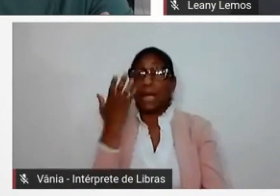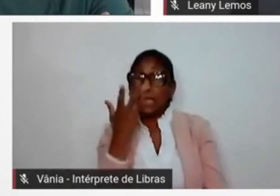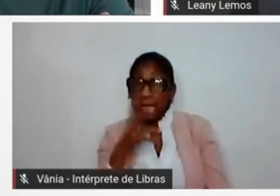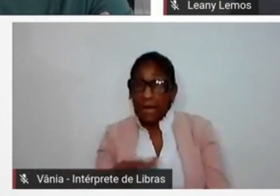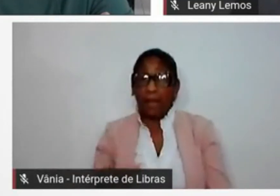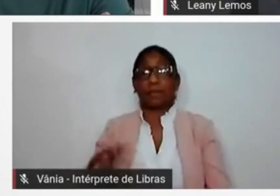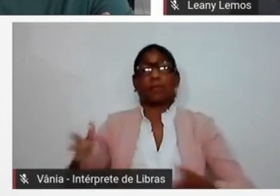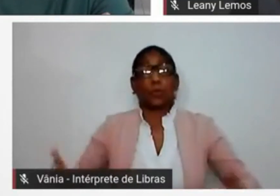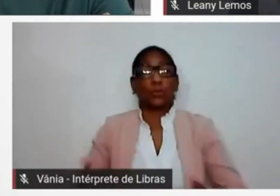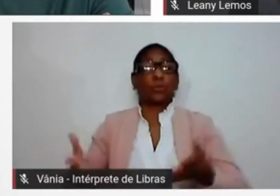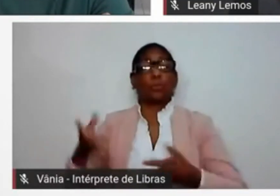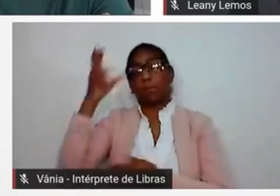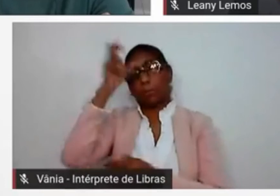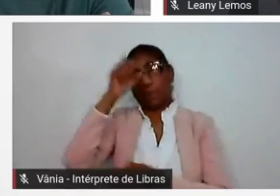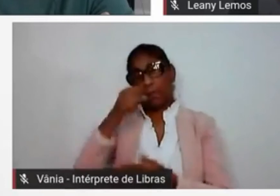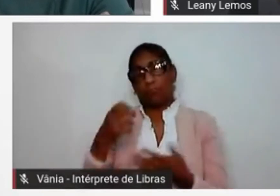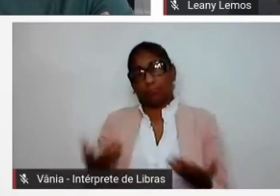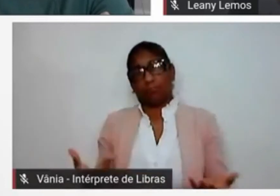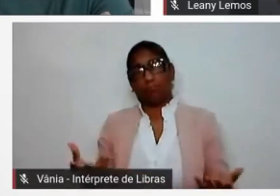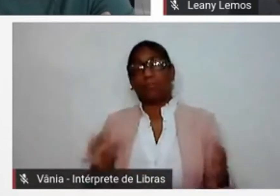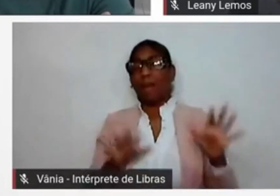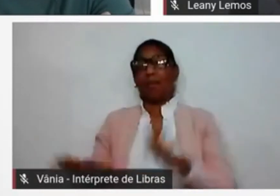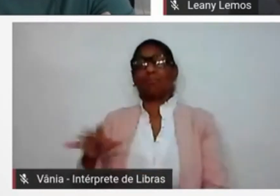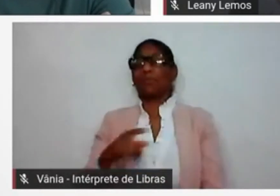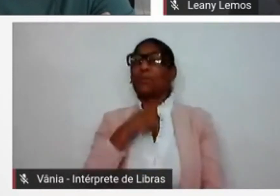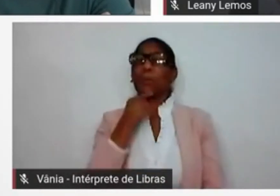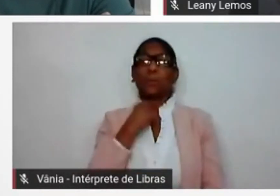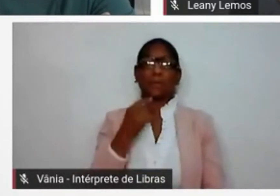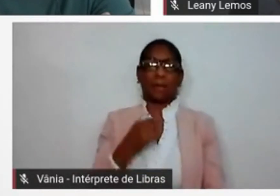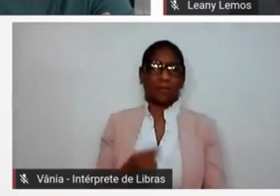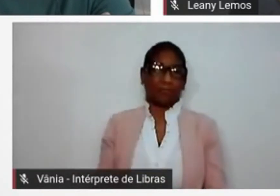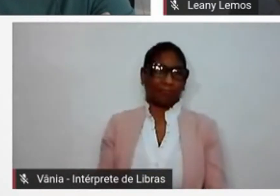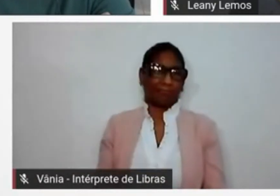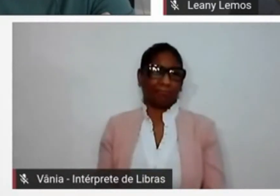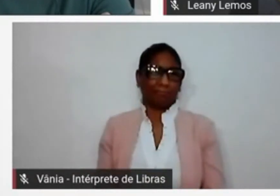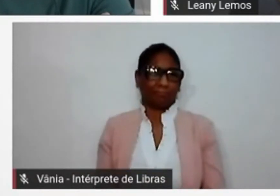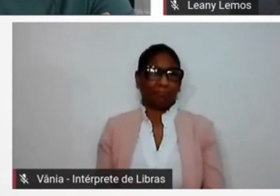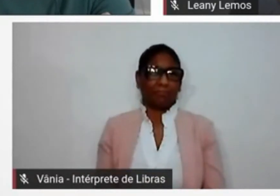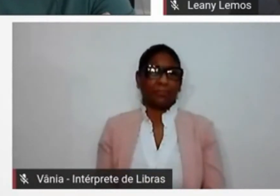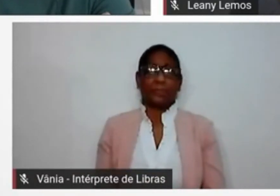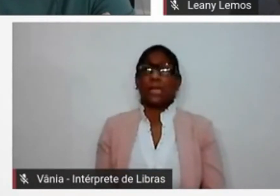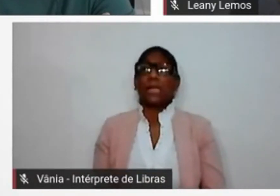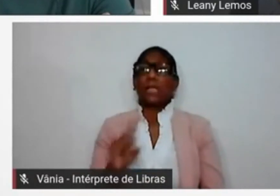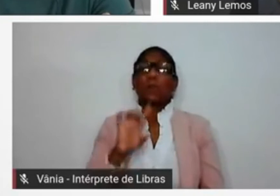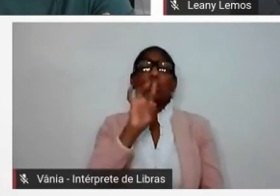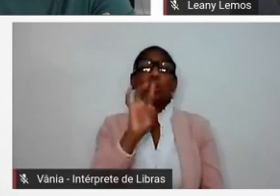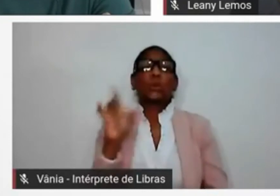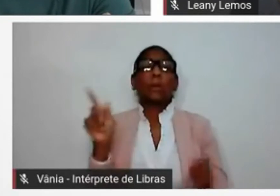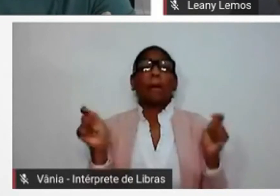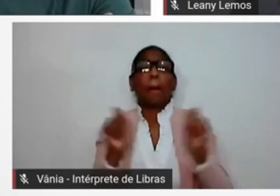com estímulos. E não são todos que conseguem ter, mesmo não é uma questão de capacidade